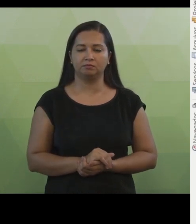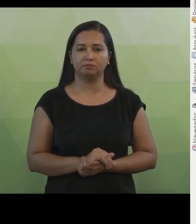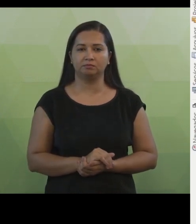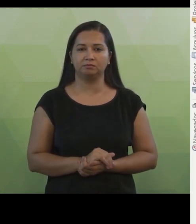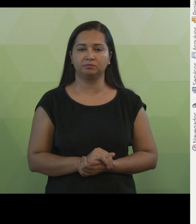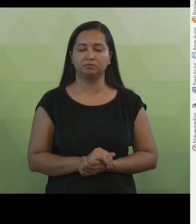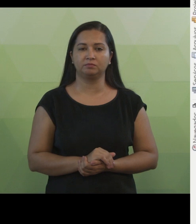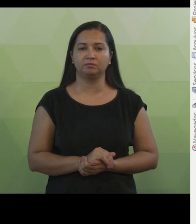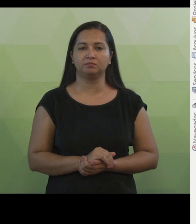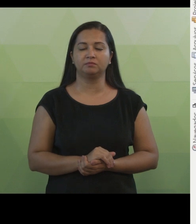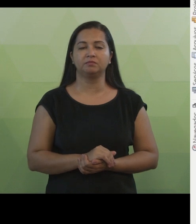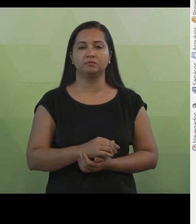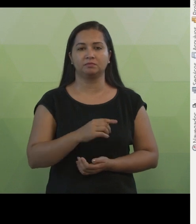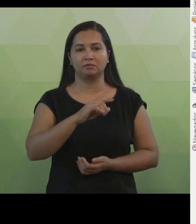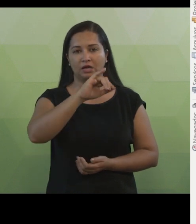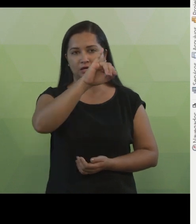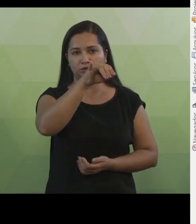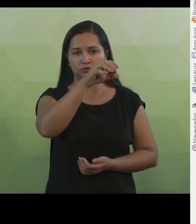sobrenome.